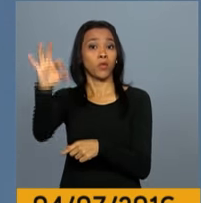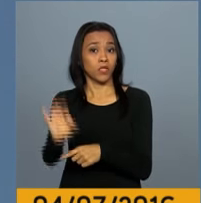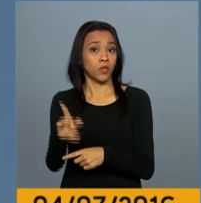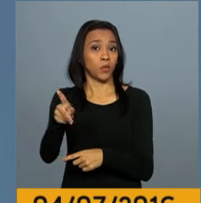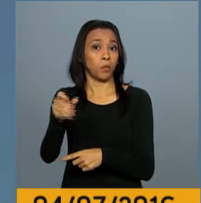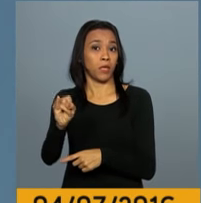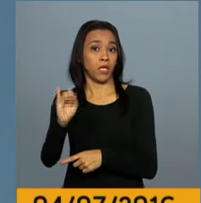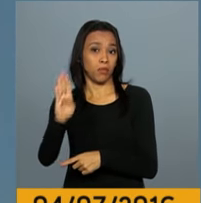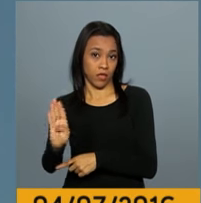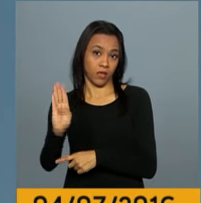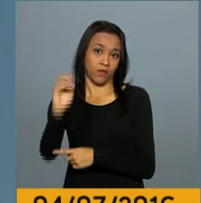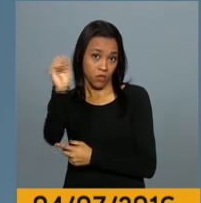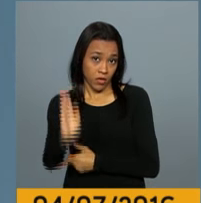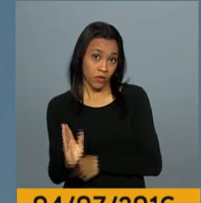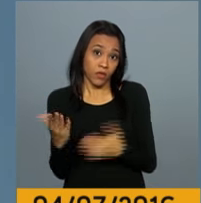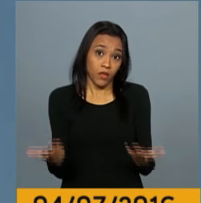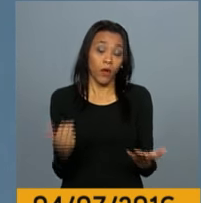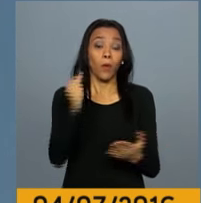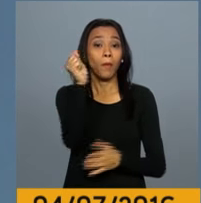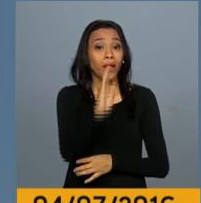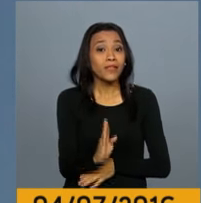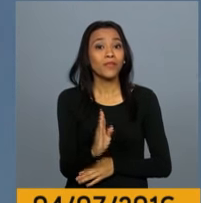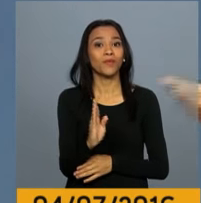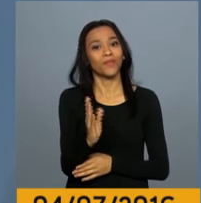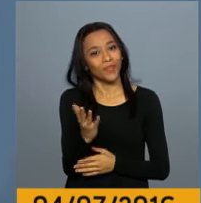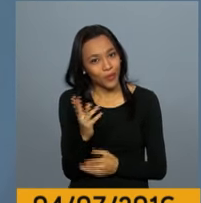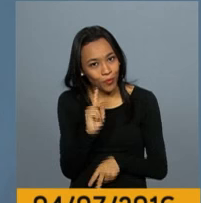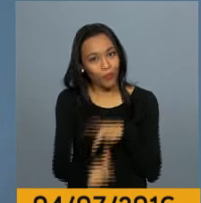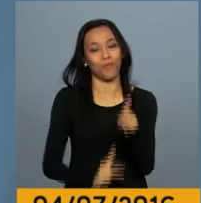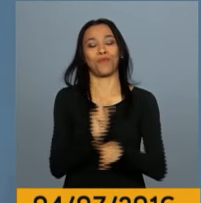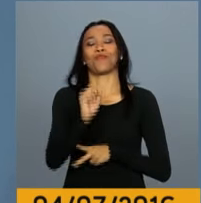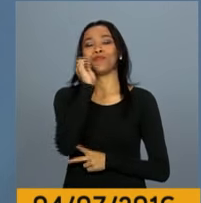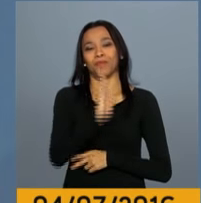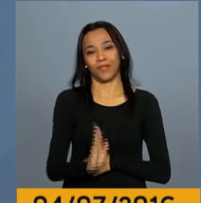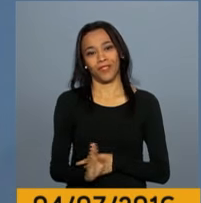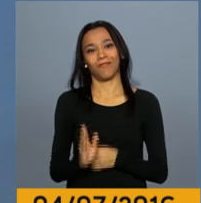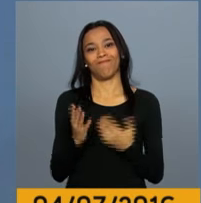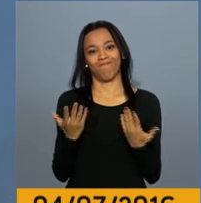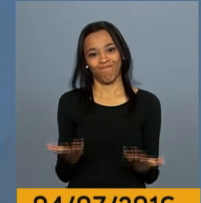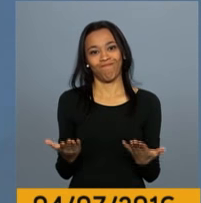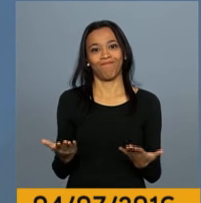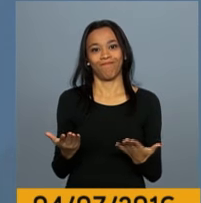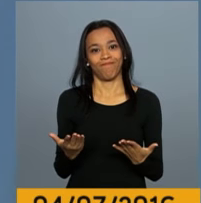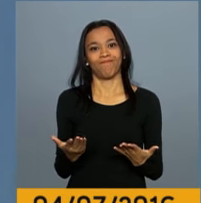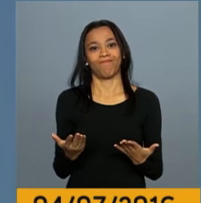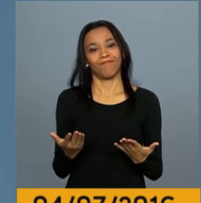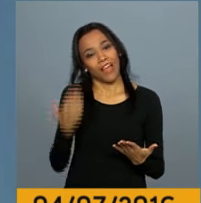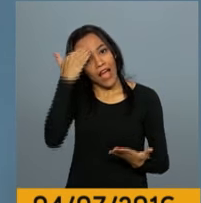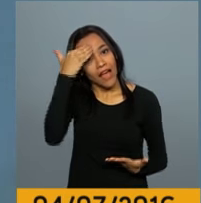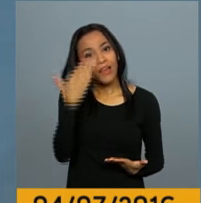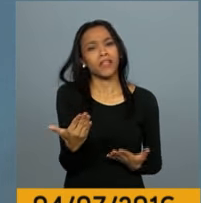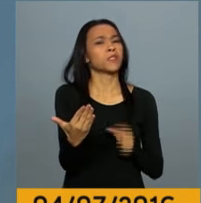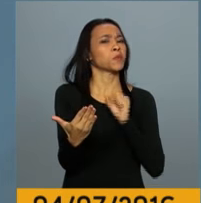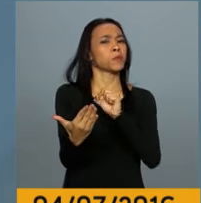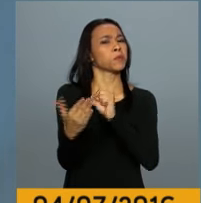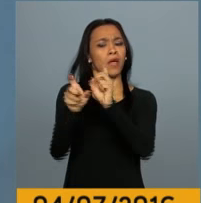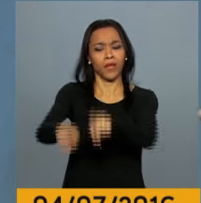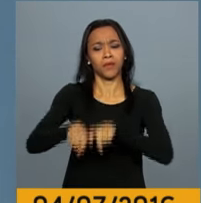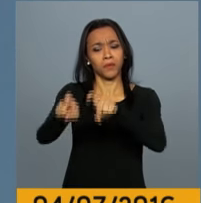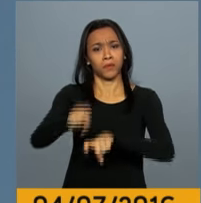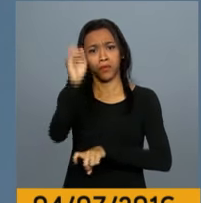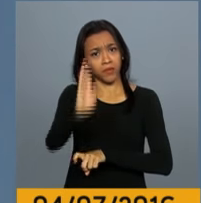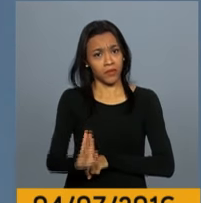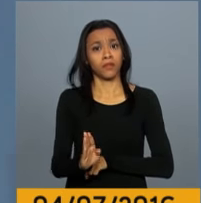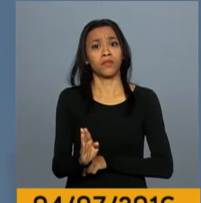nosso país. Então, o Brasil e o povo brasileiro devem muito à agricultura brasileira. Não é